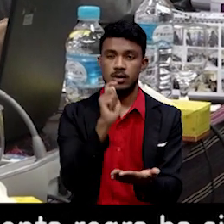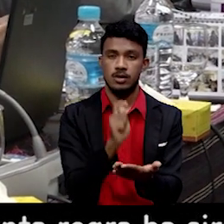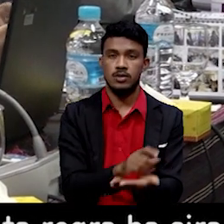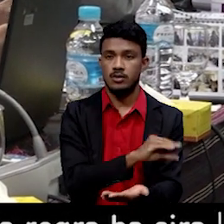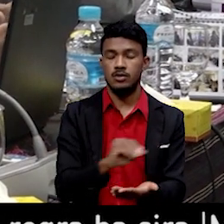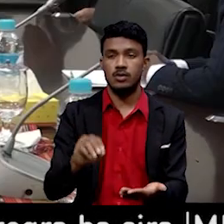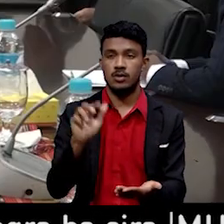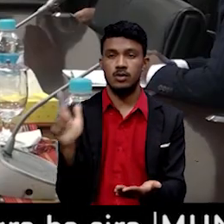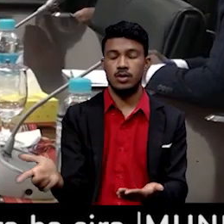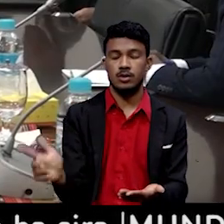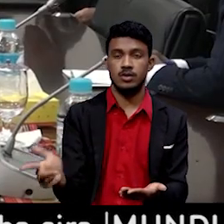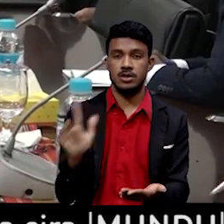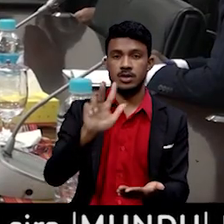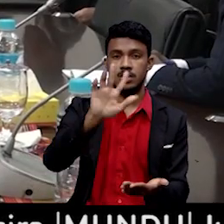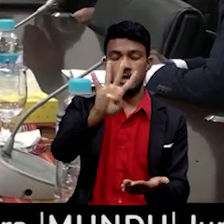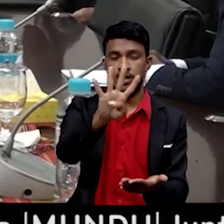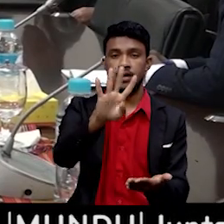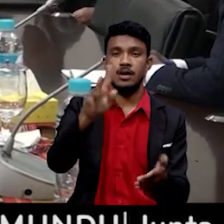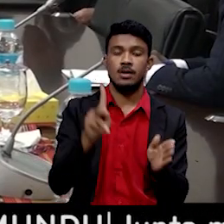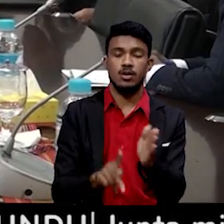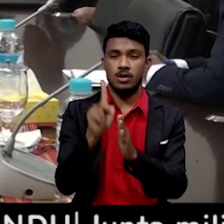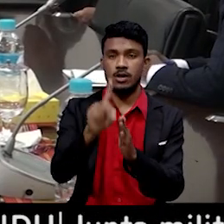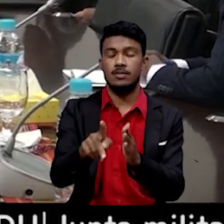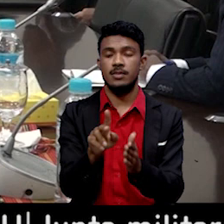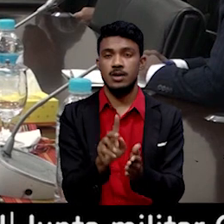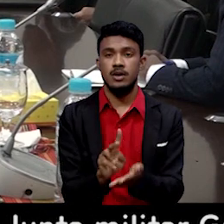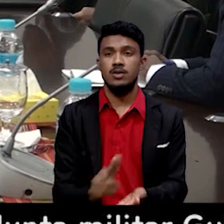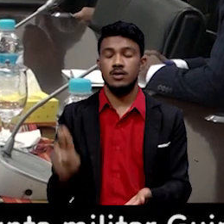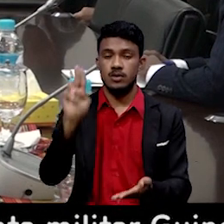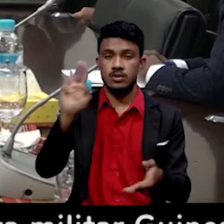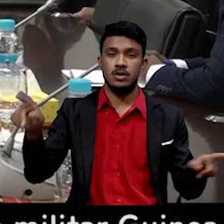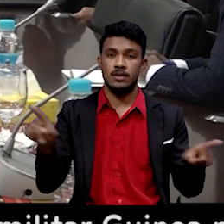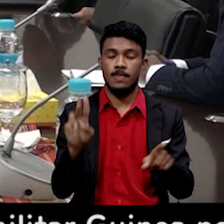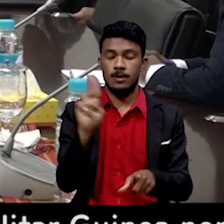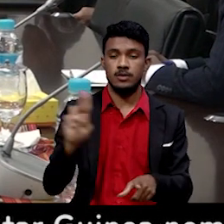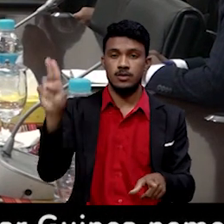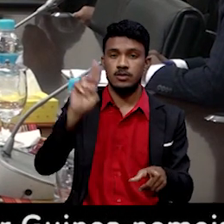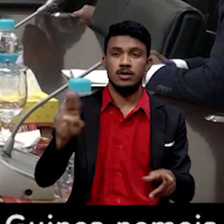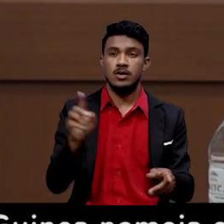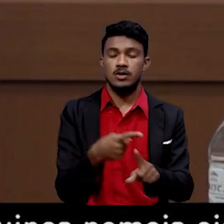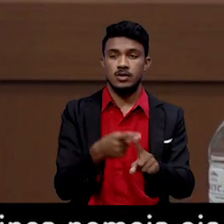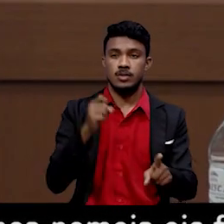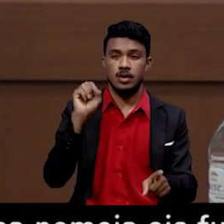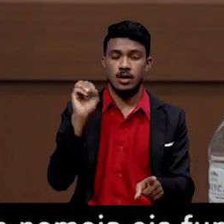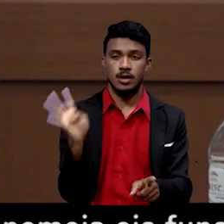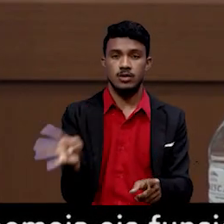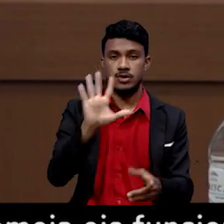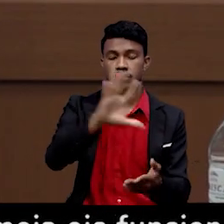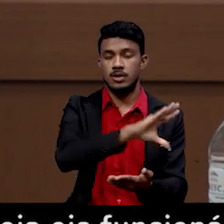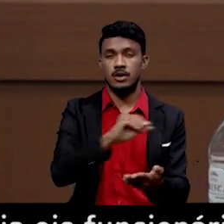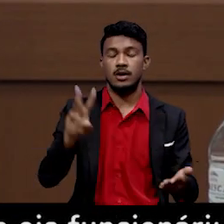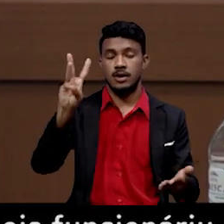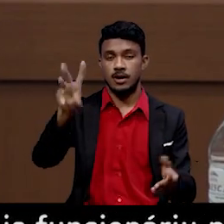resen hat. Orçamento para o programa nesse usa o de financia programa Hatnulo Resen Lima, Lihusi programa prioridade nem